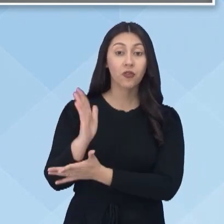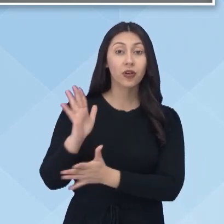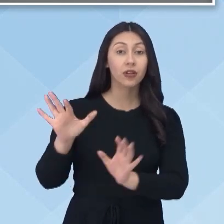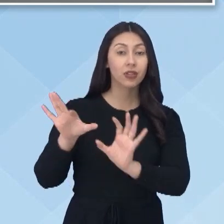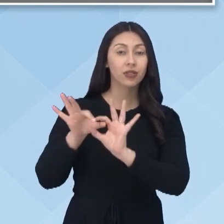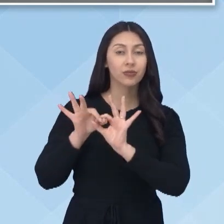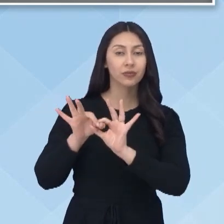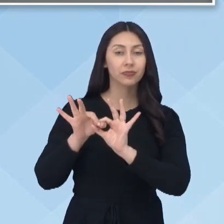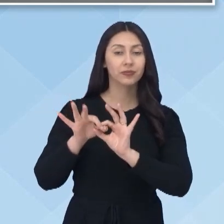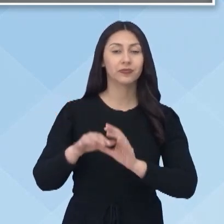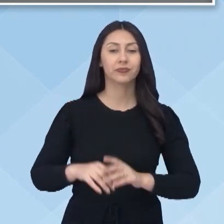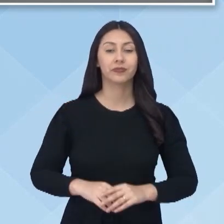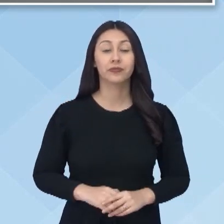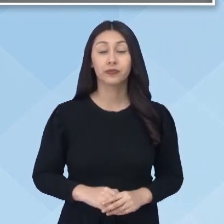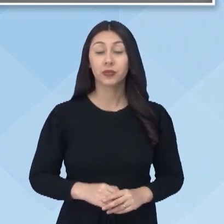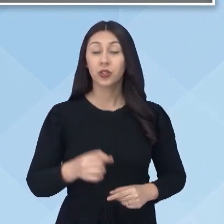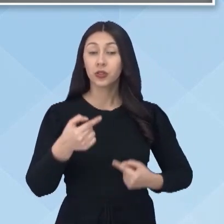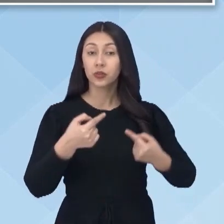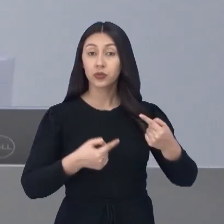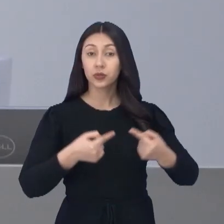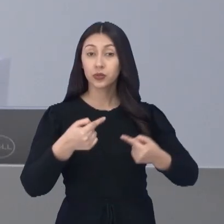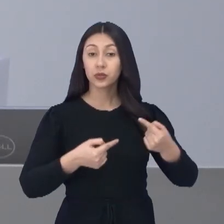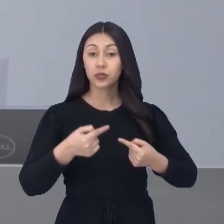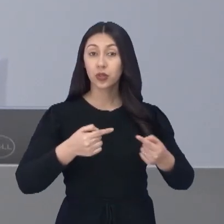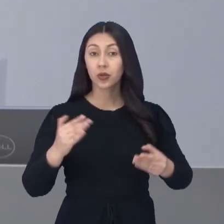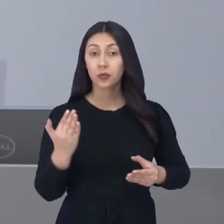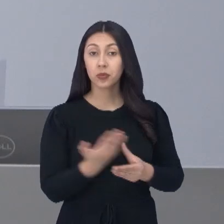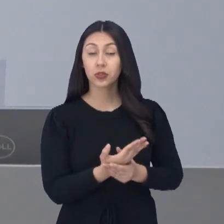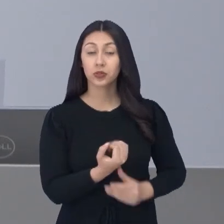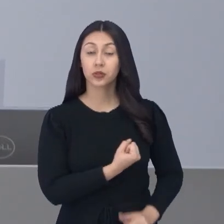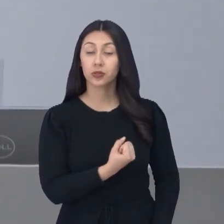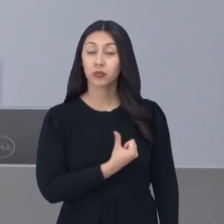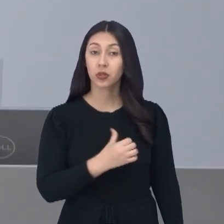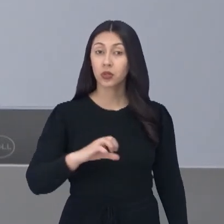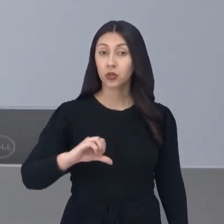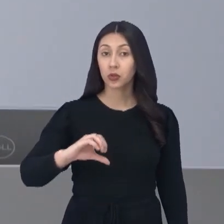unanimidade. Em discussão, o processo de número